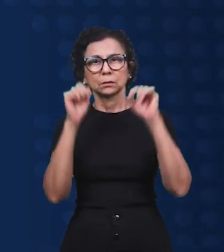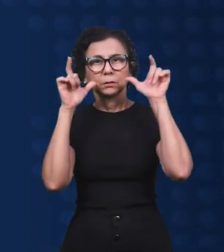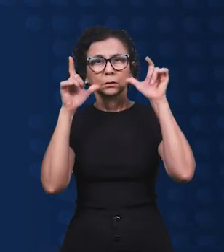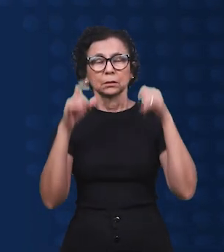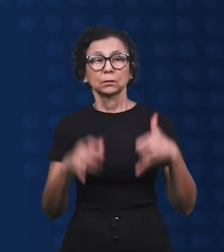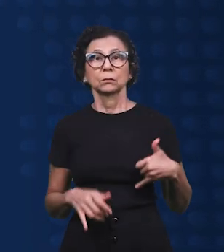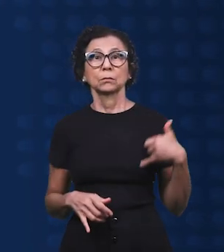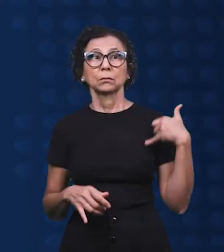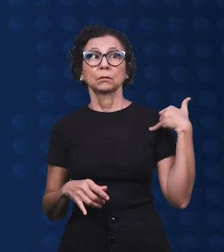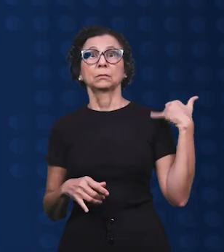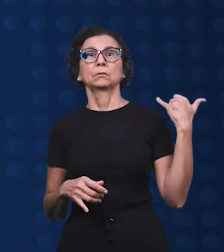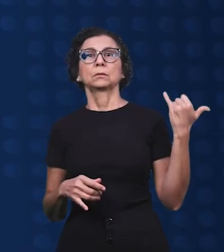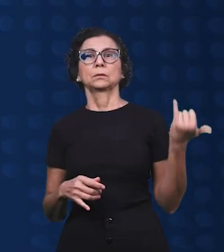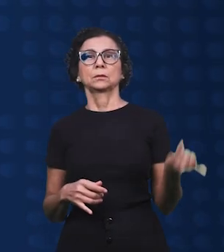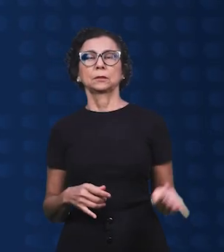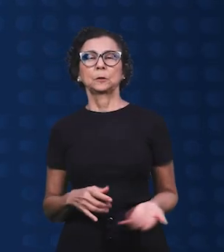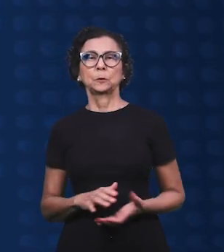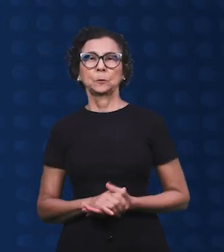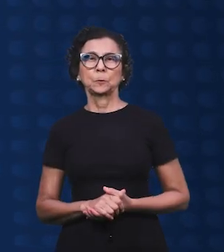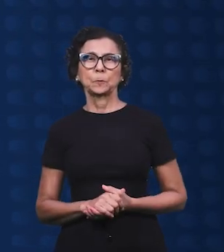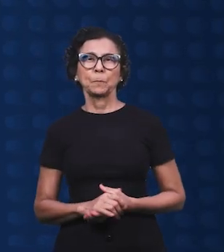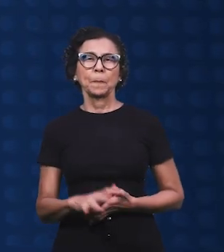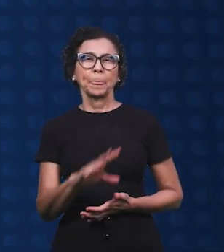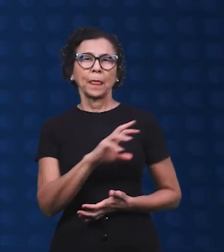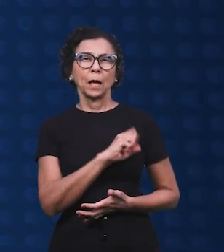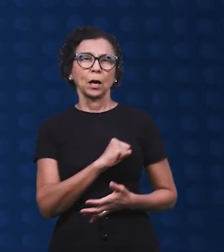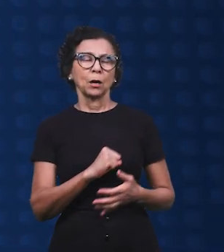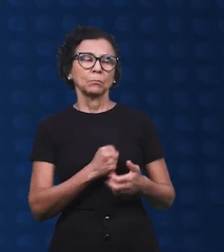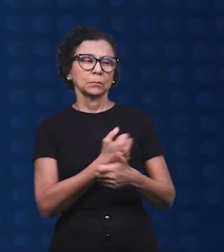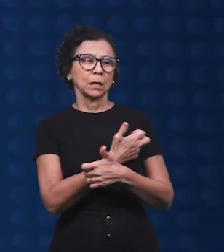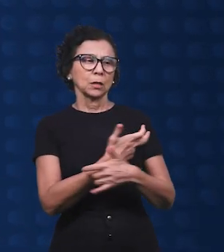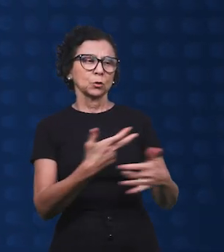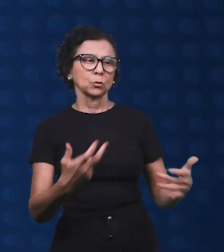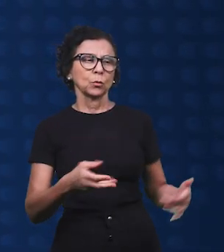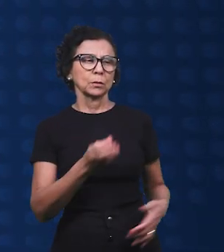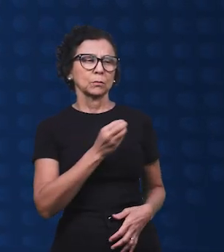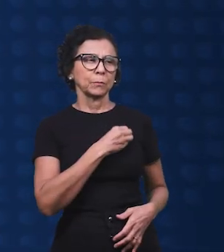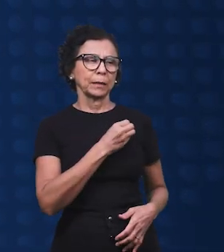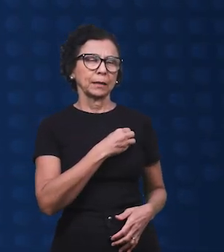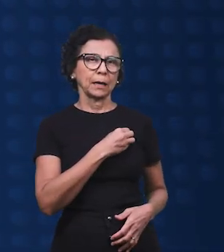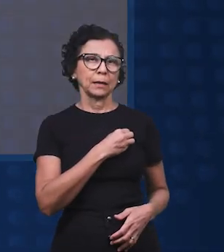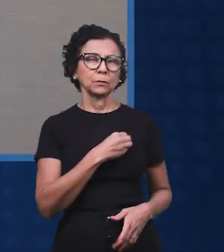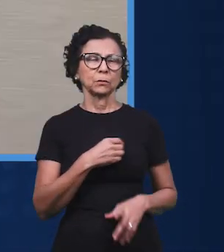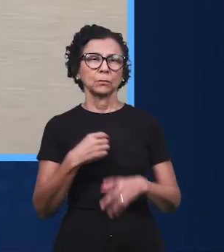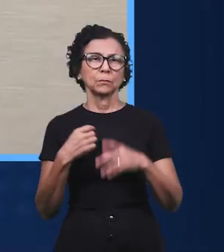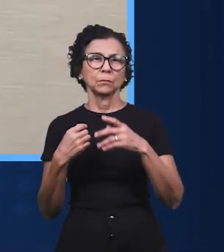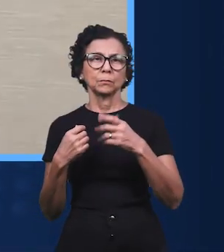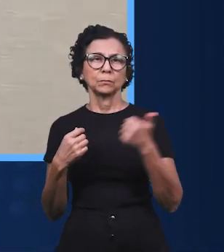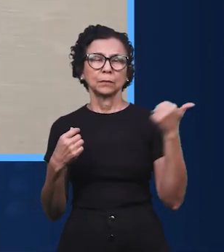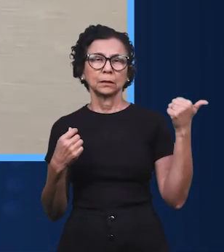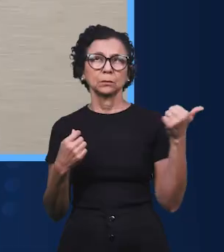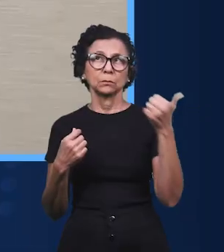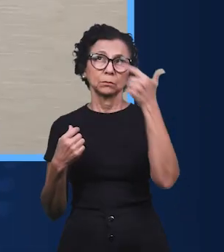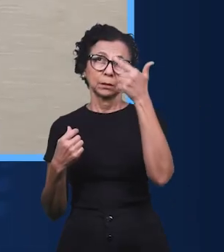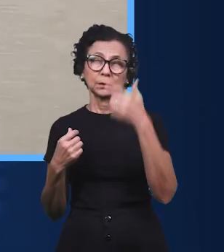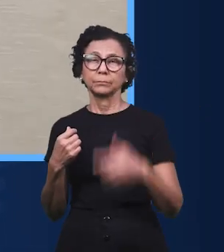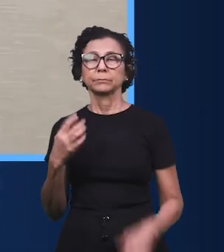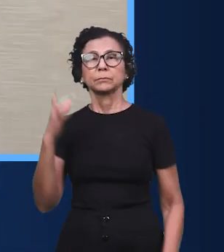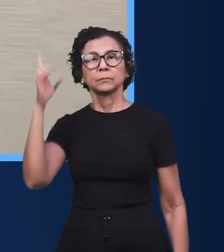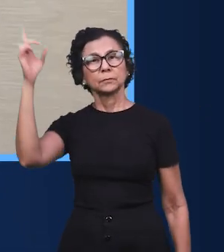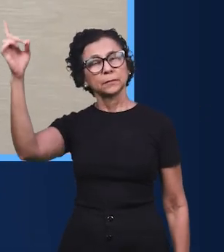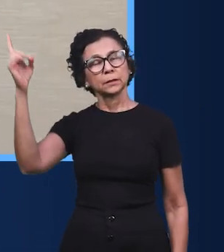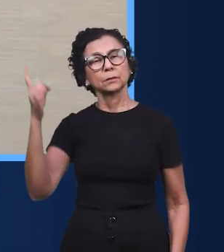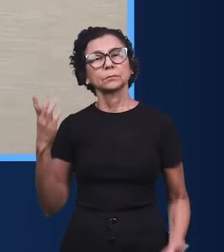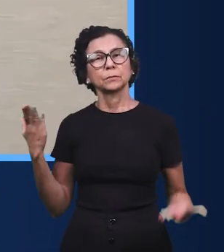obstinados, orgulhosos, mais amigos dos deleites do que amigo de Deus. Então, hoje nós estamos vivendo